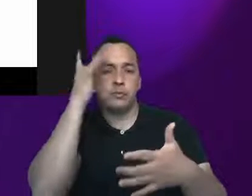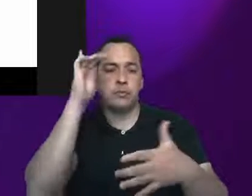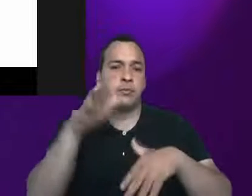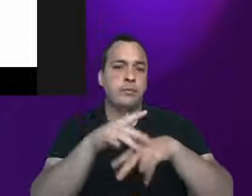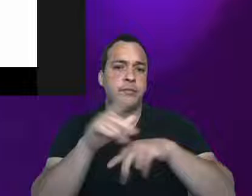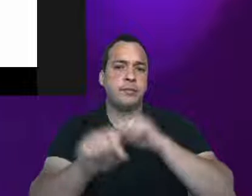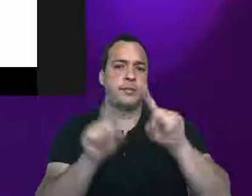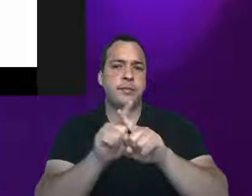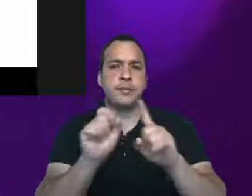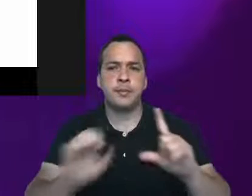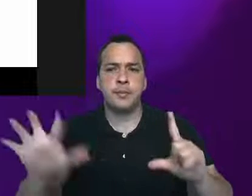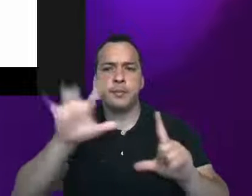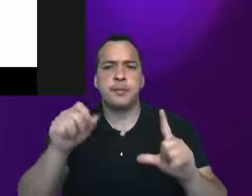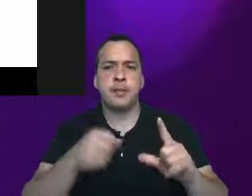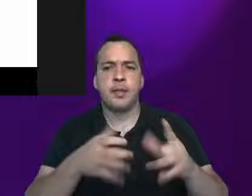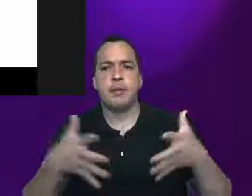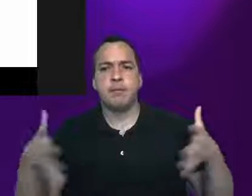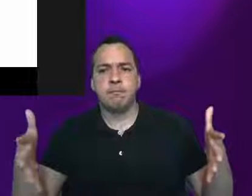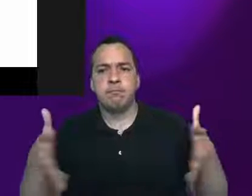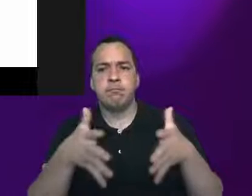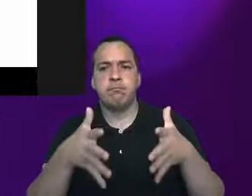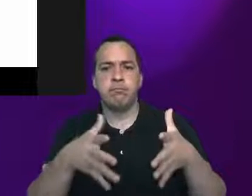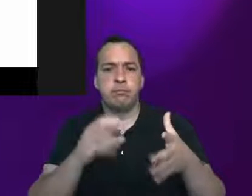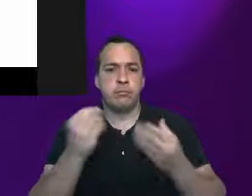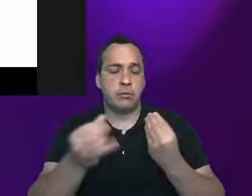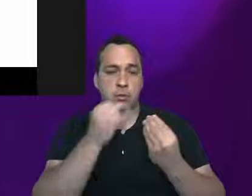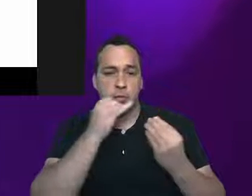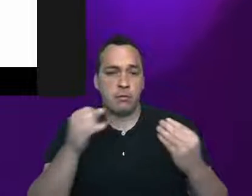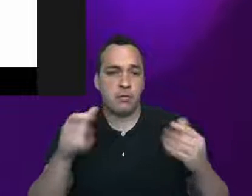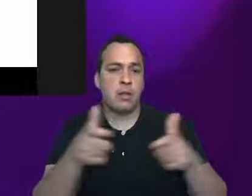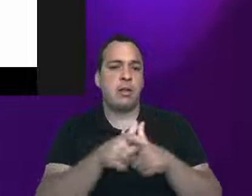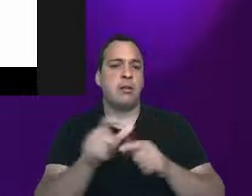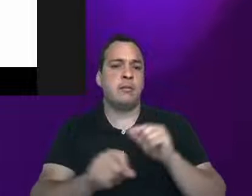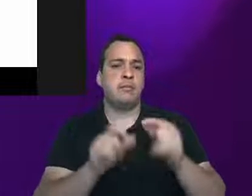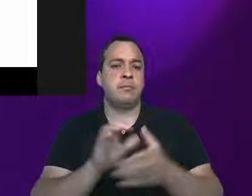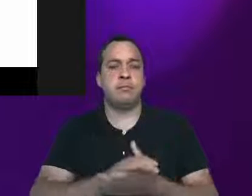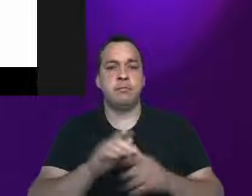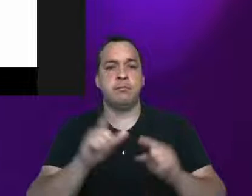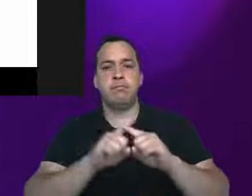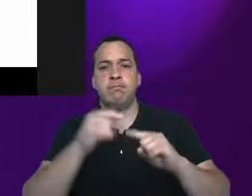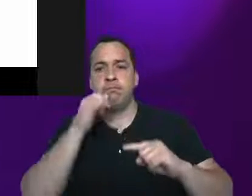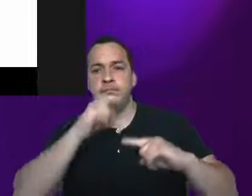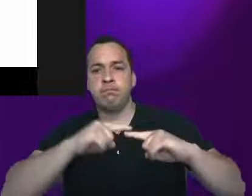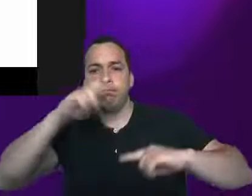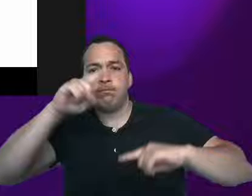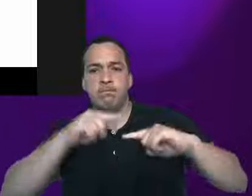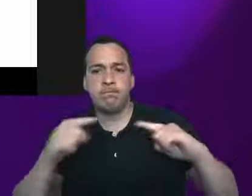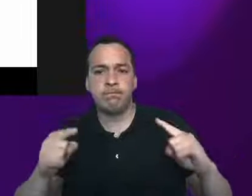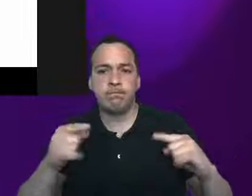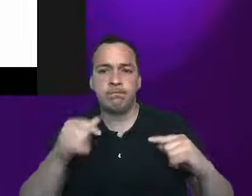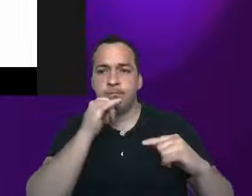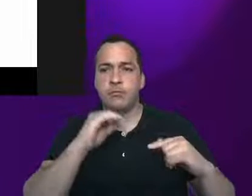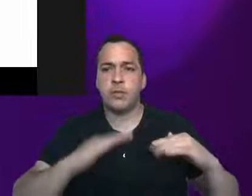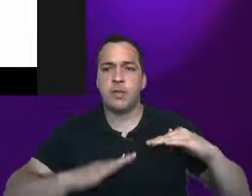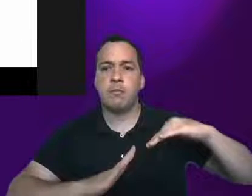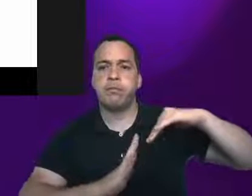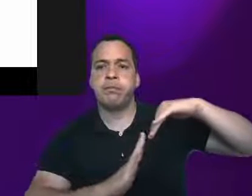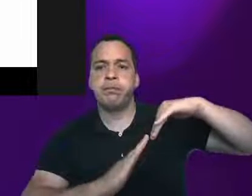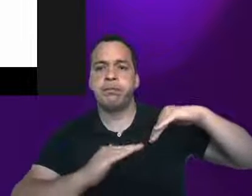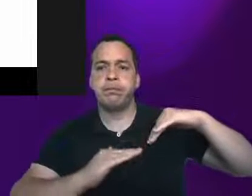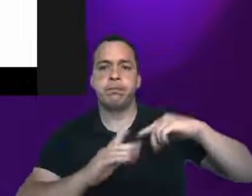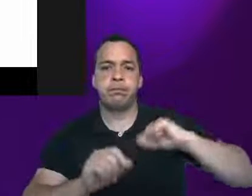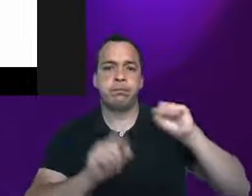superfície corporal muito grande ou de uma área de superfície corporal muito pequena, com o tamanho indexado da cava. E eu posso